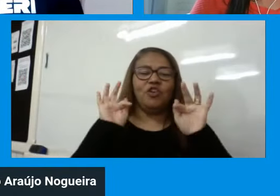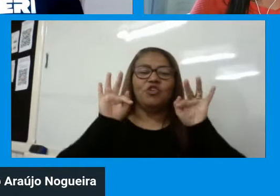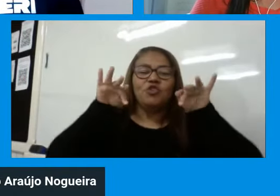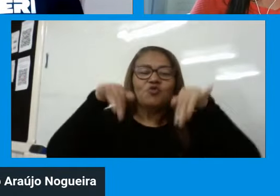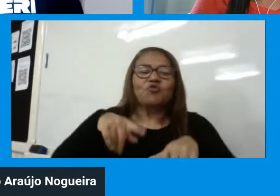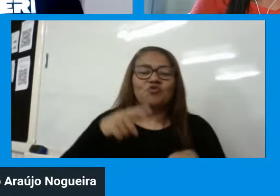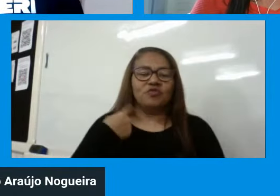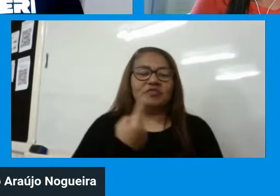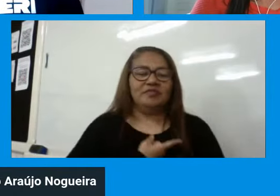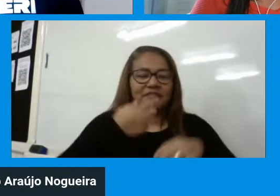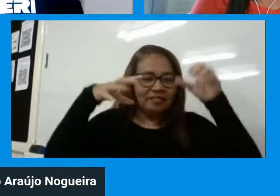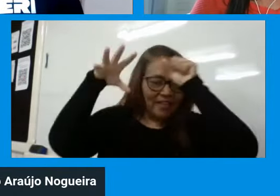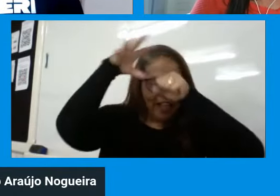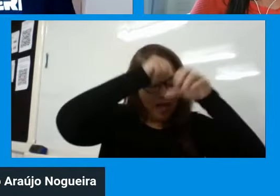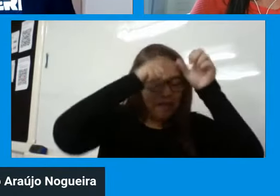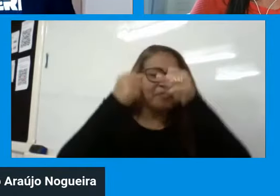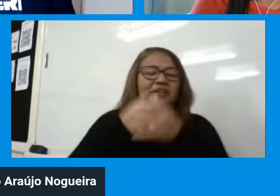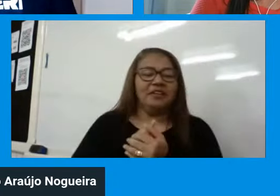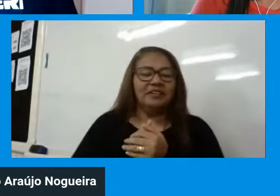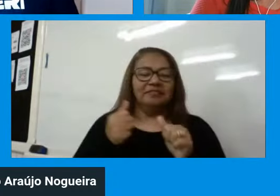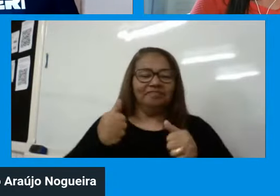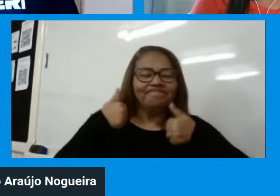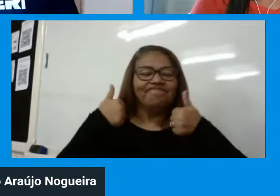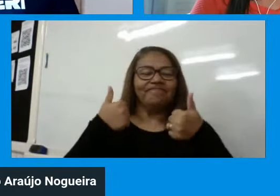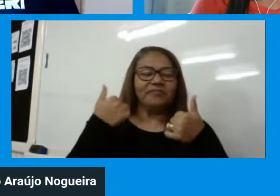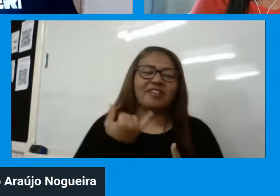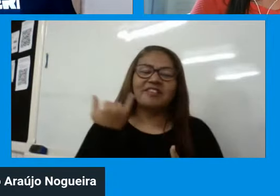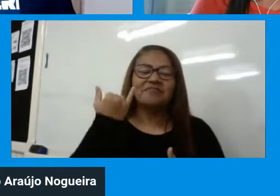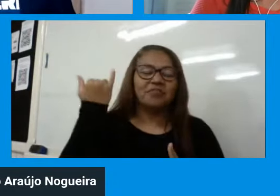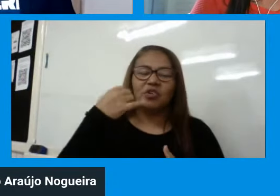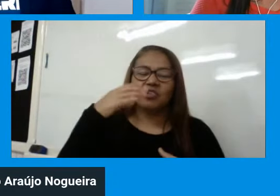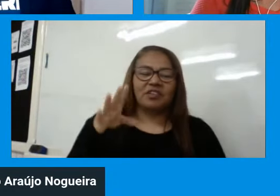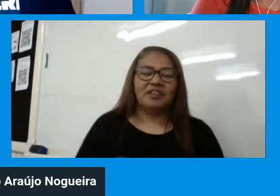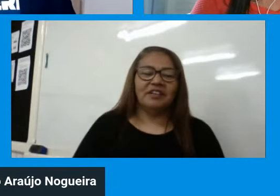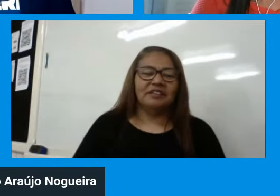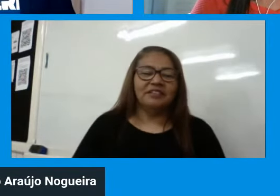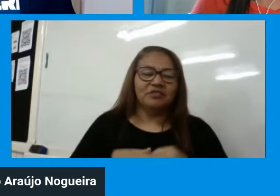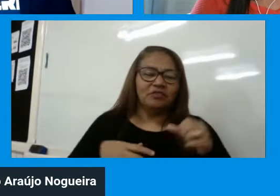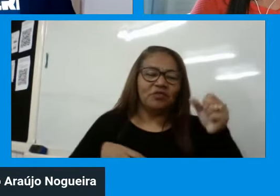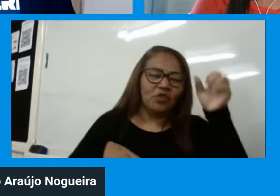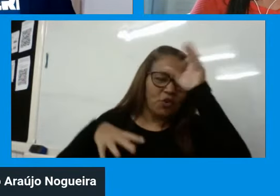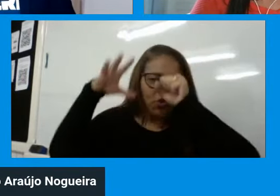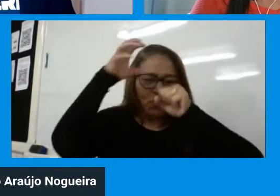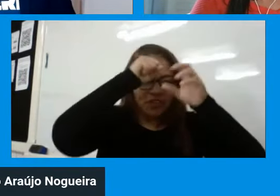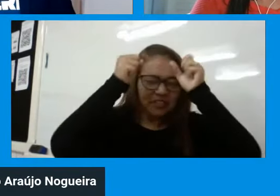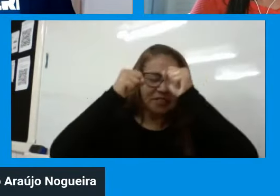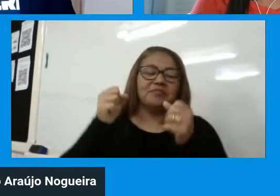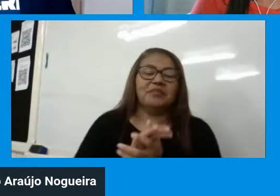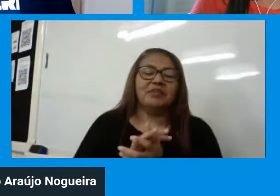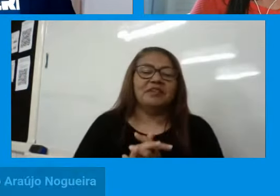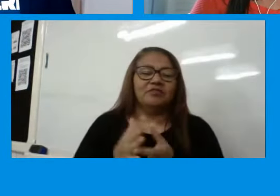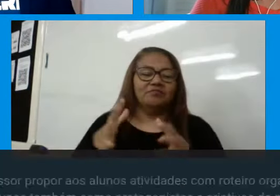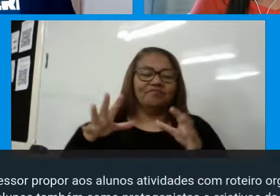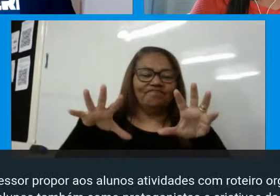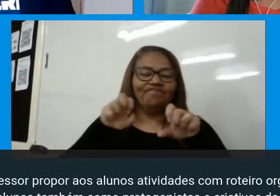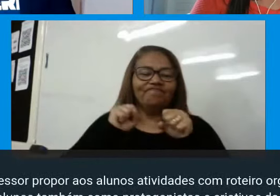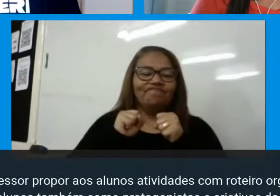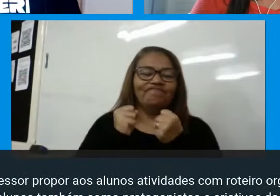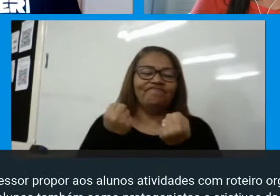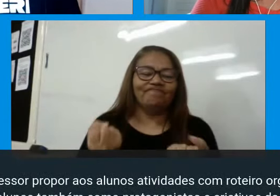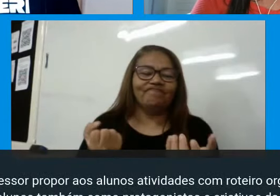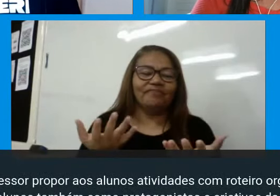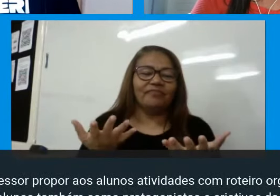e vai valer a pena esse conhecimento adquirido, a gente vai conseguir, de fato, aplicar em outros contextos.